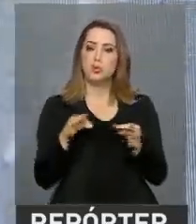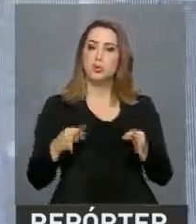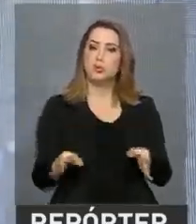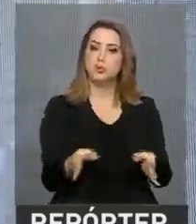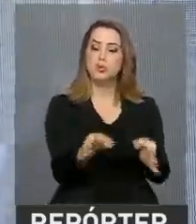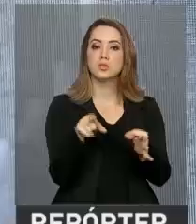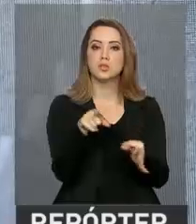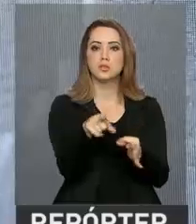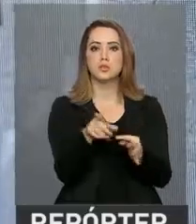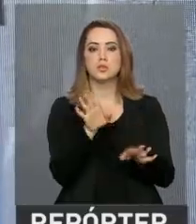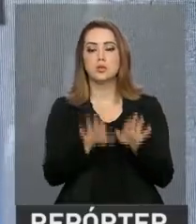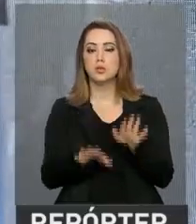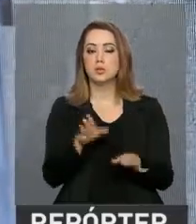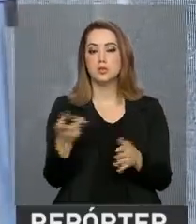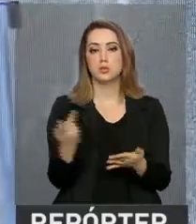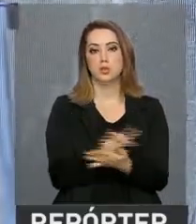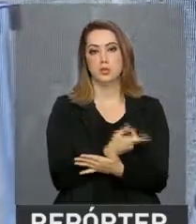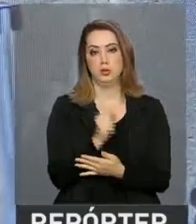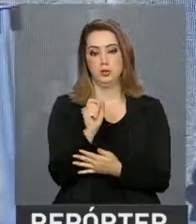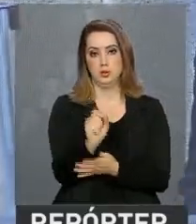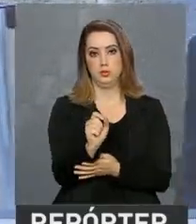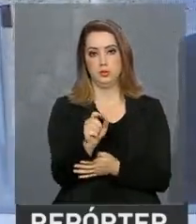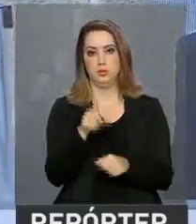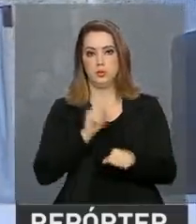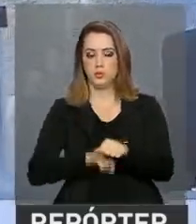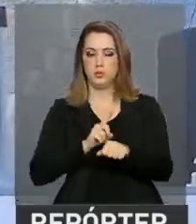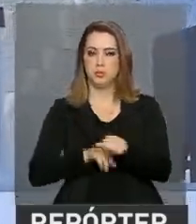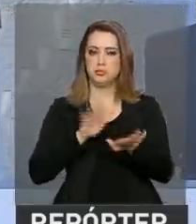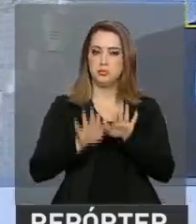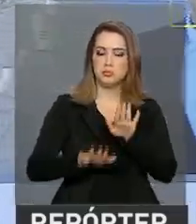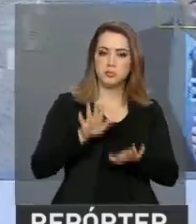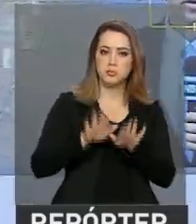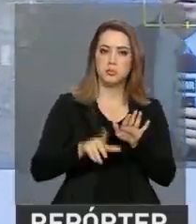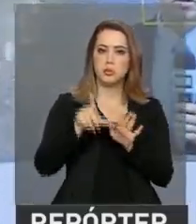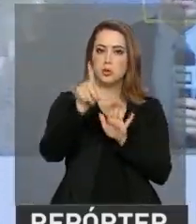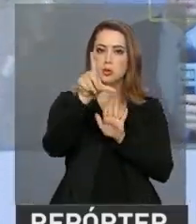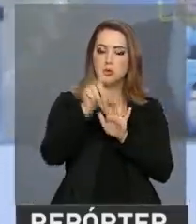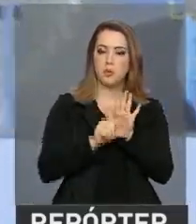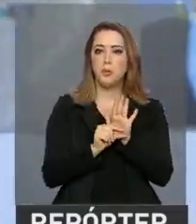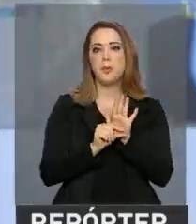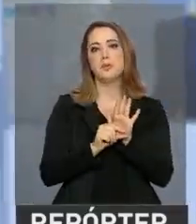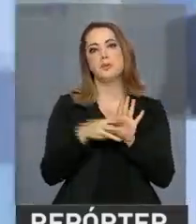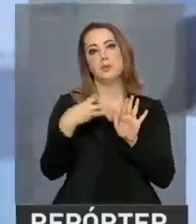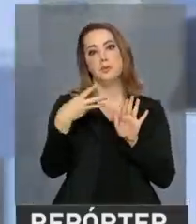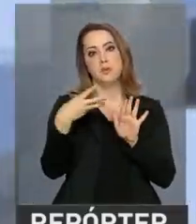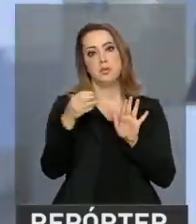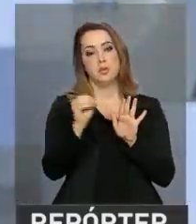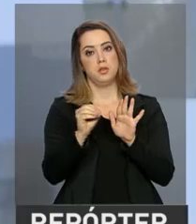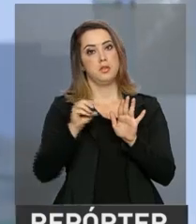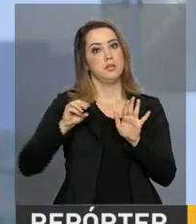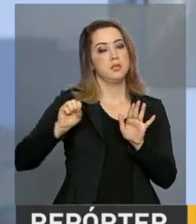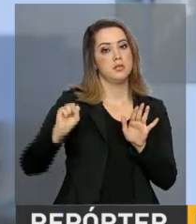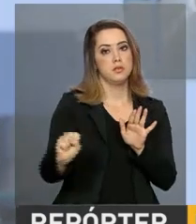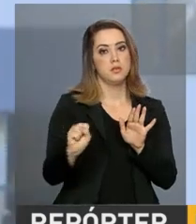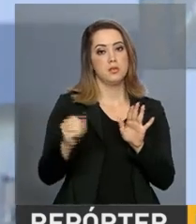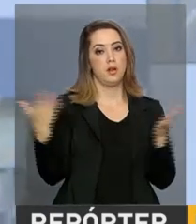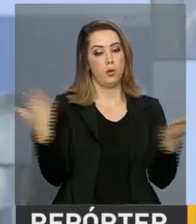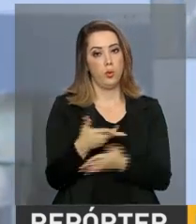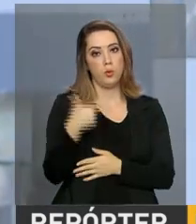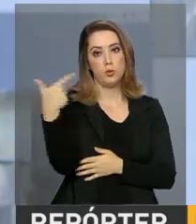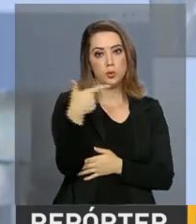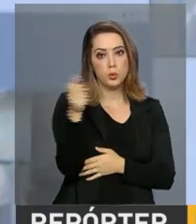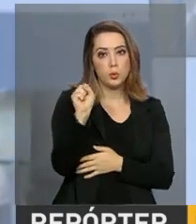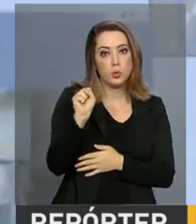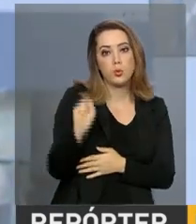para identificar pessoas suspeitas de estarem cometendo algum crime caiu de cerca de 30 segundos para até 2 segundos,